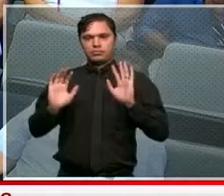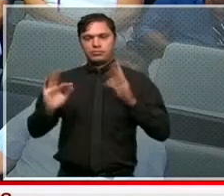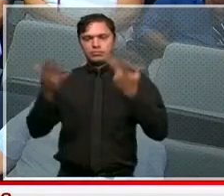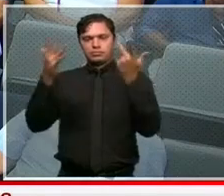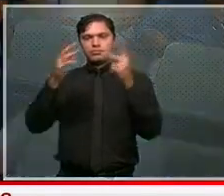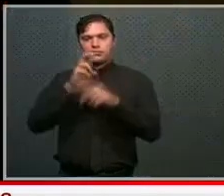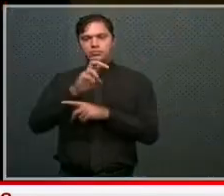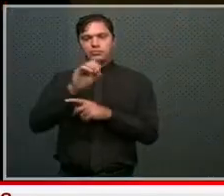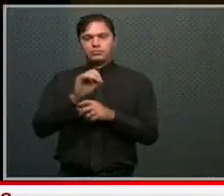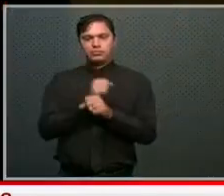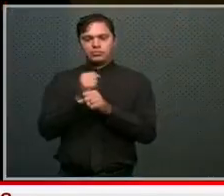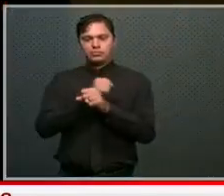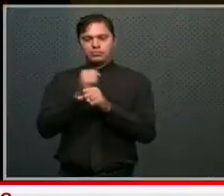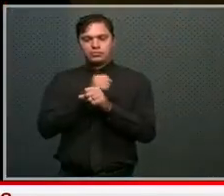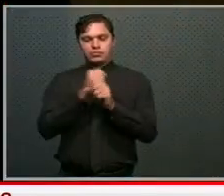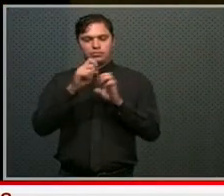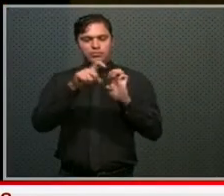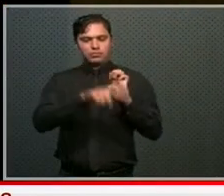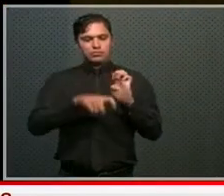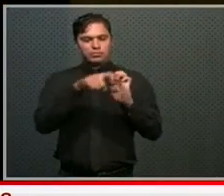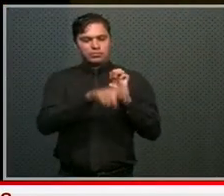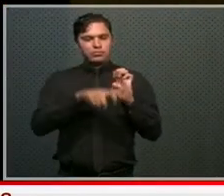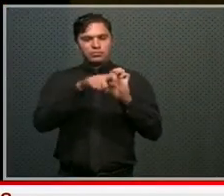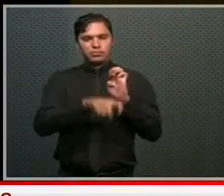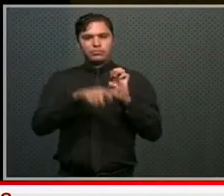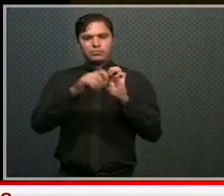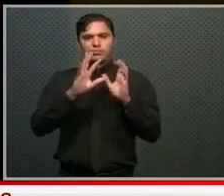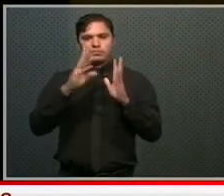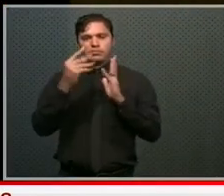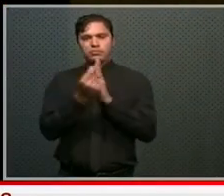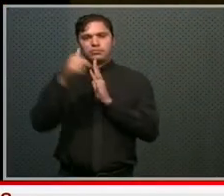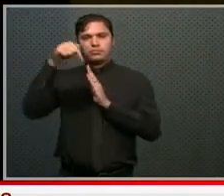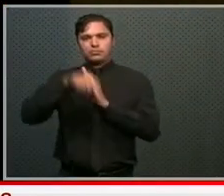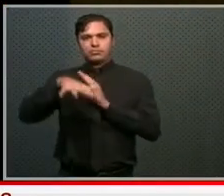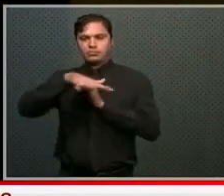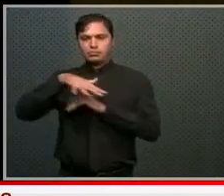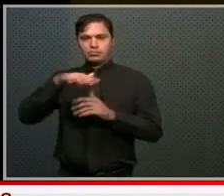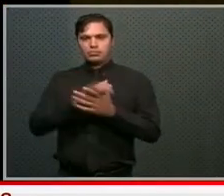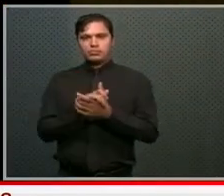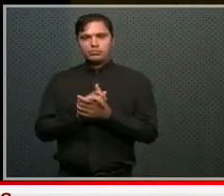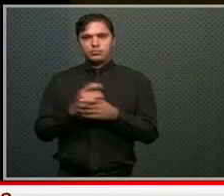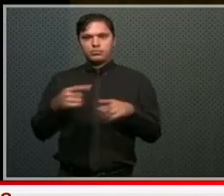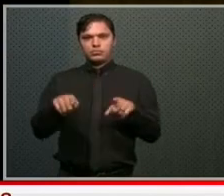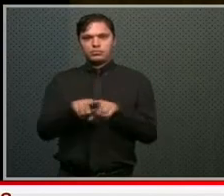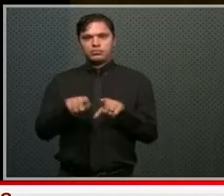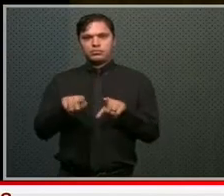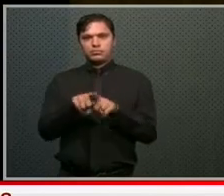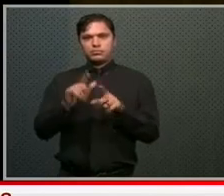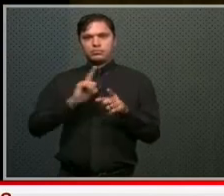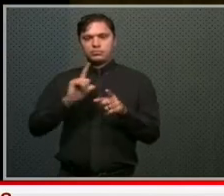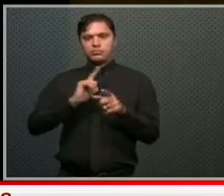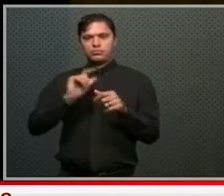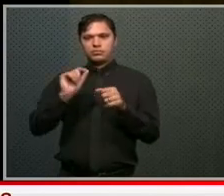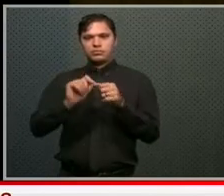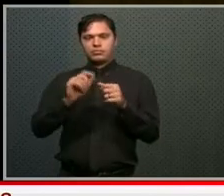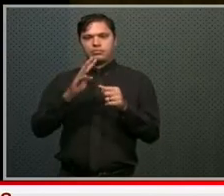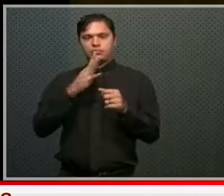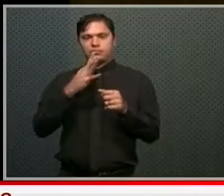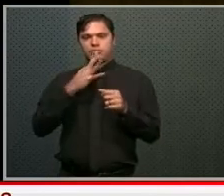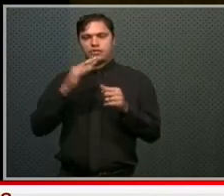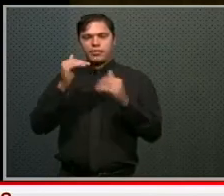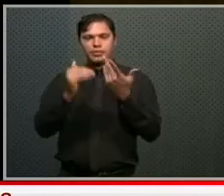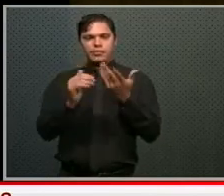50 anos da nossa Embrapa Amazonas e nossa reconhecimento né o relevante